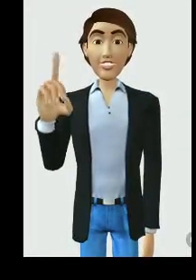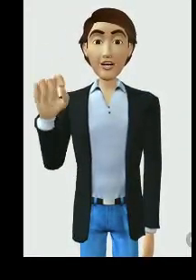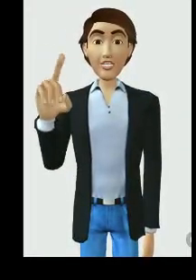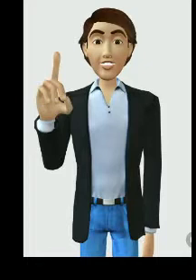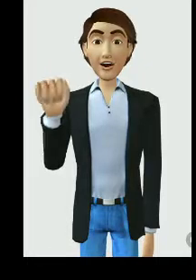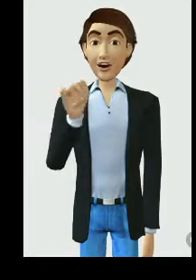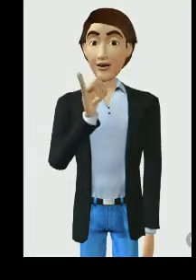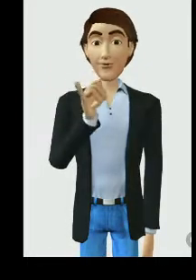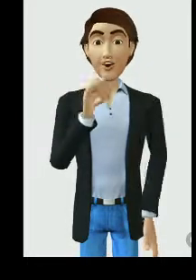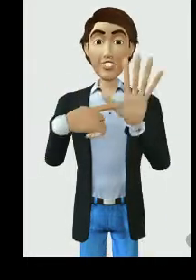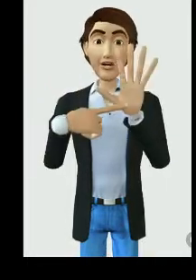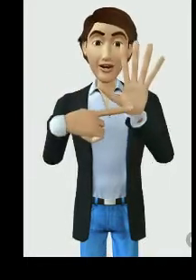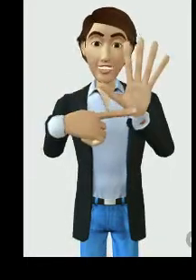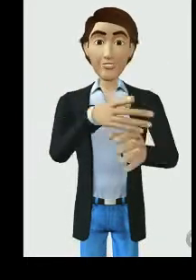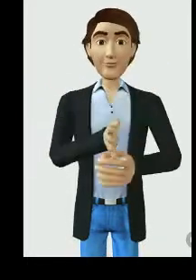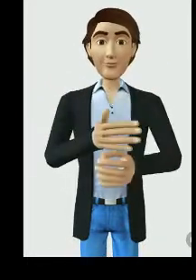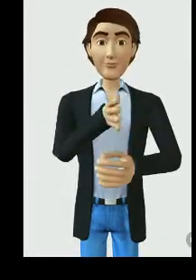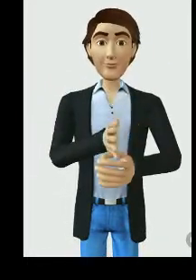111,916 gramas.